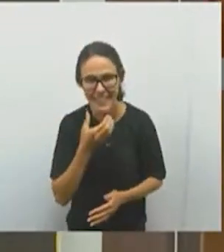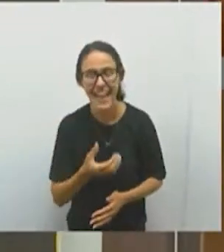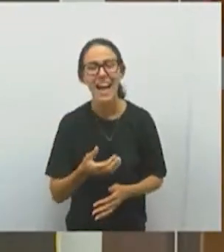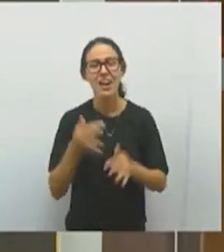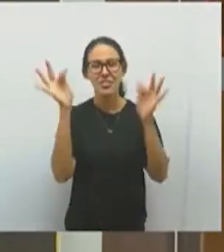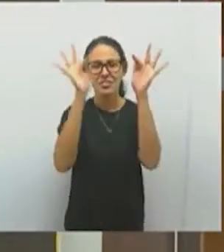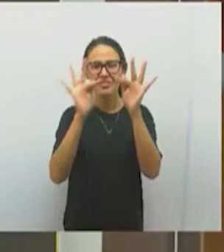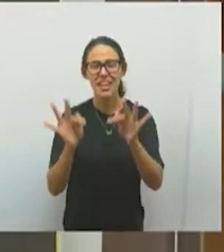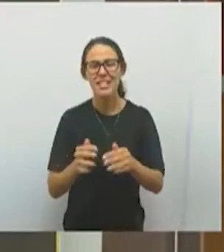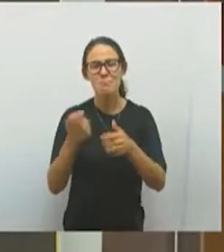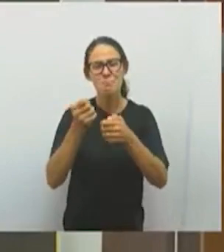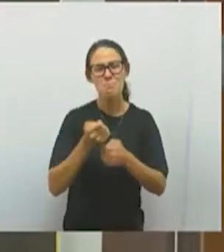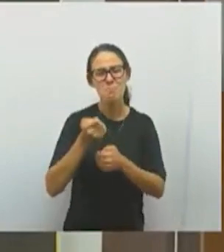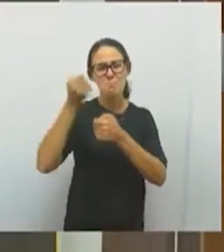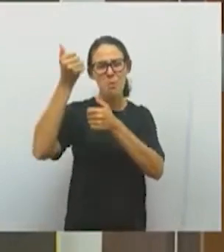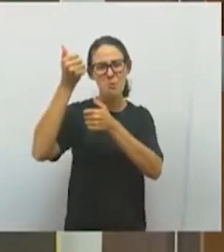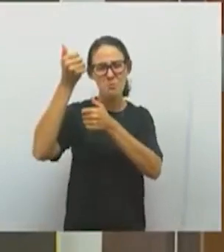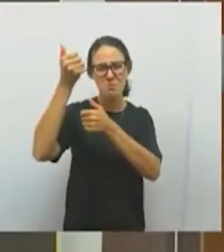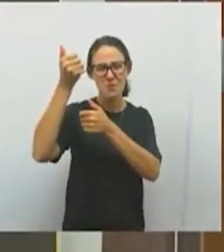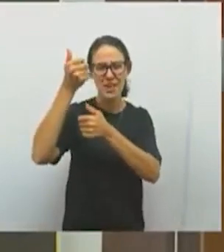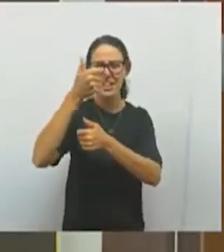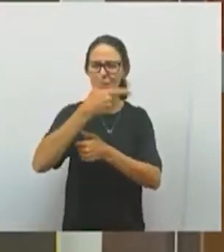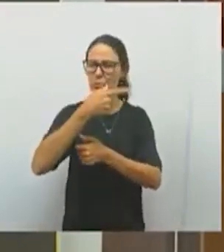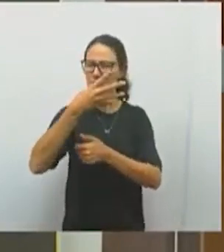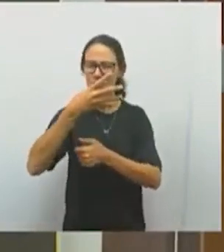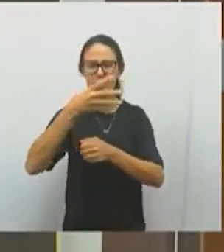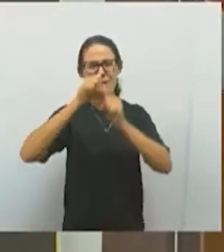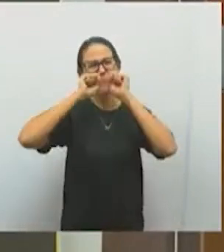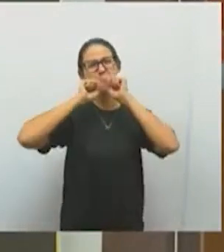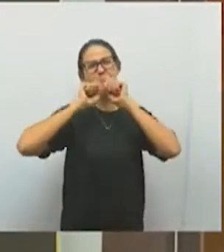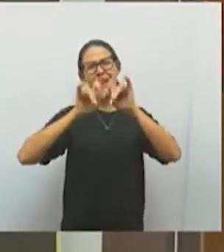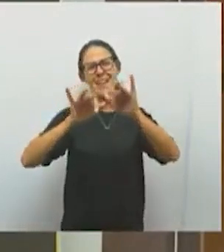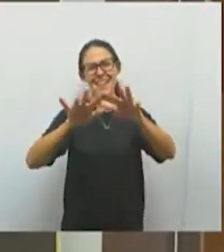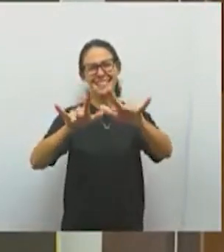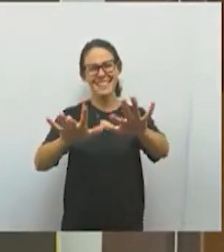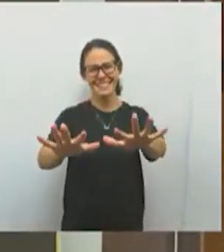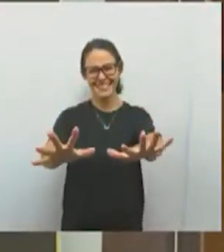Novo 2024 com muita bos para todos